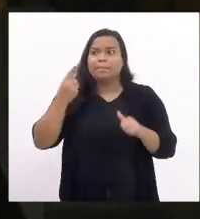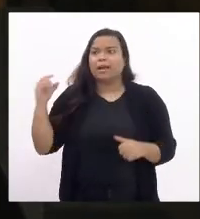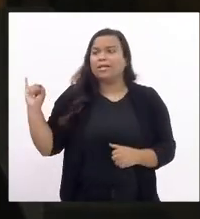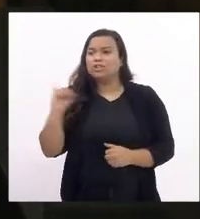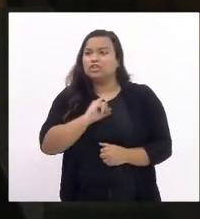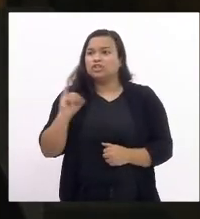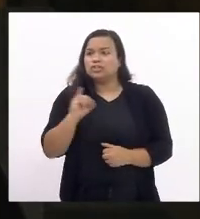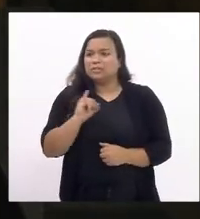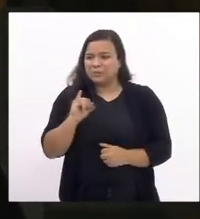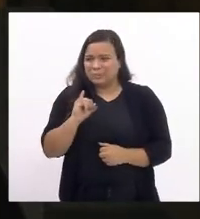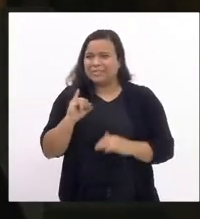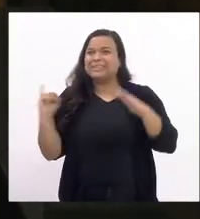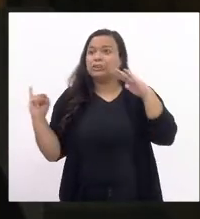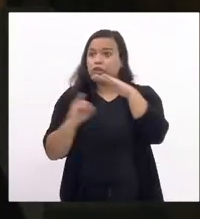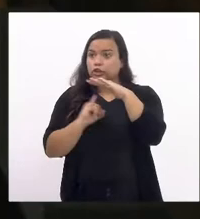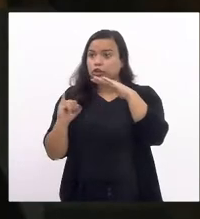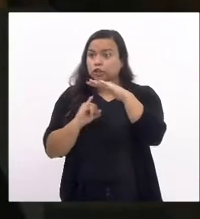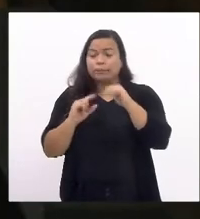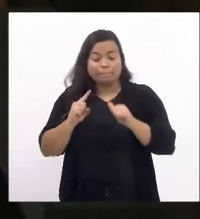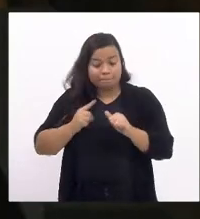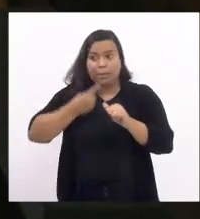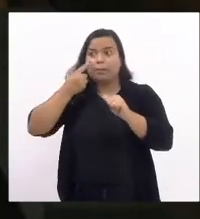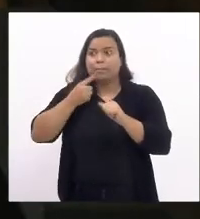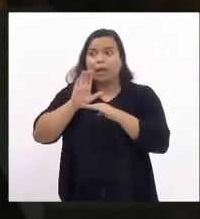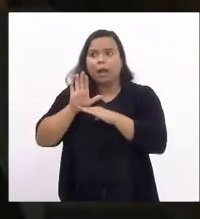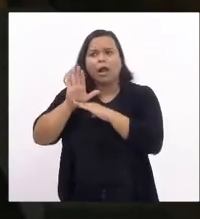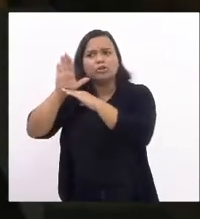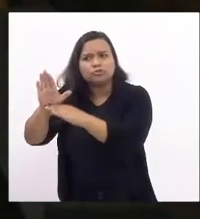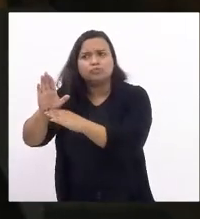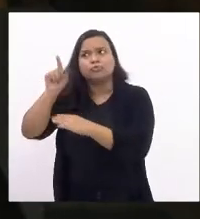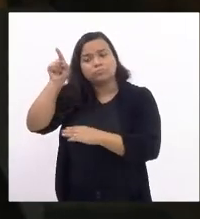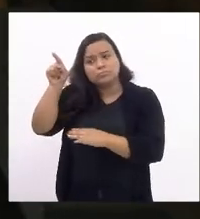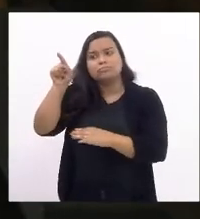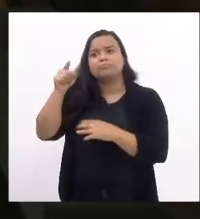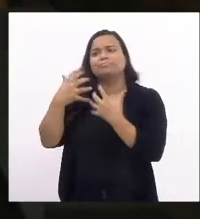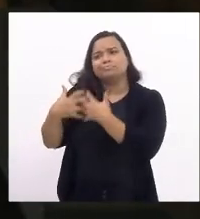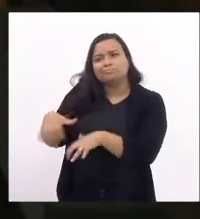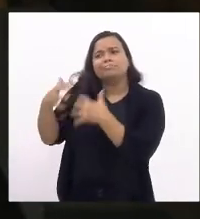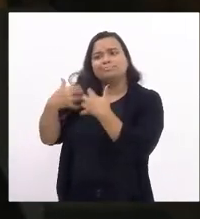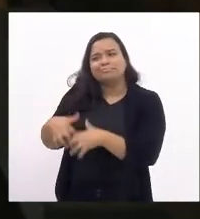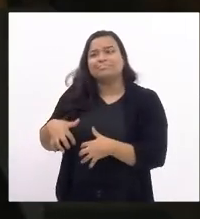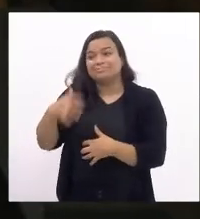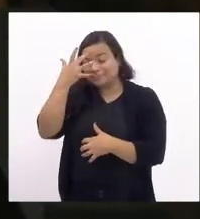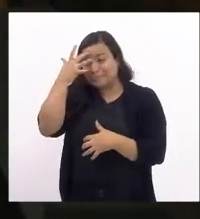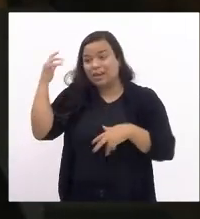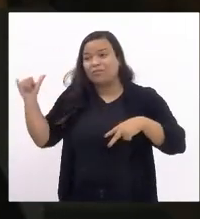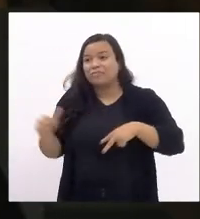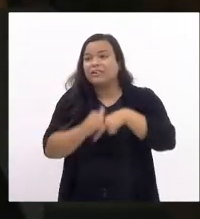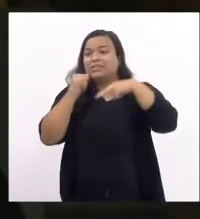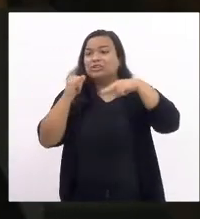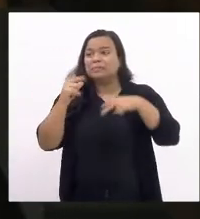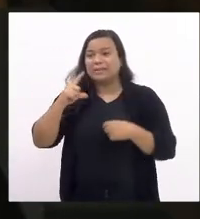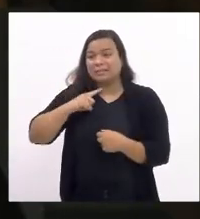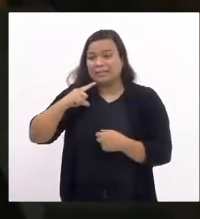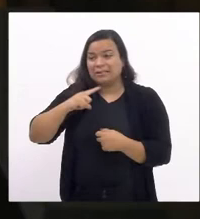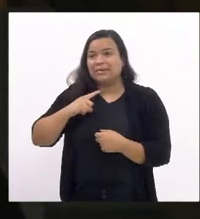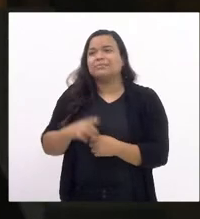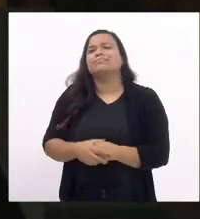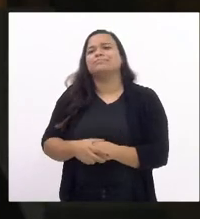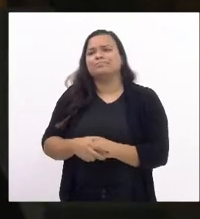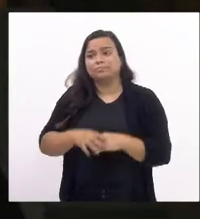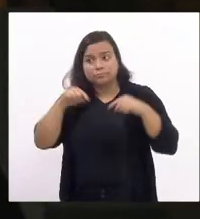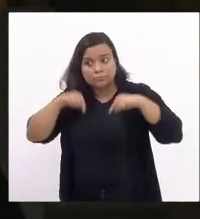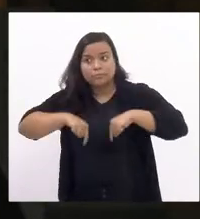instituição a ajudar aqueles que estão vitimados pelo sinistro, quando esta